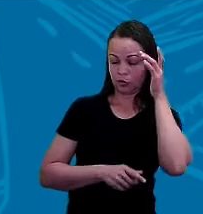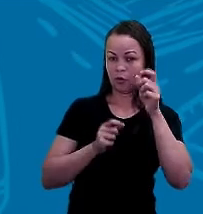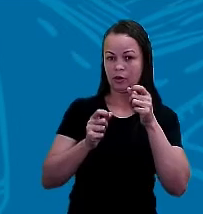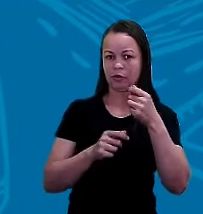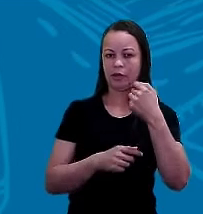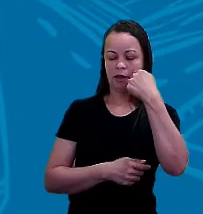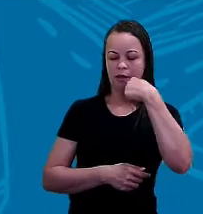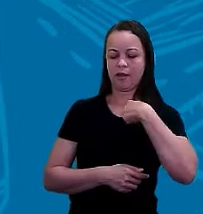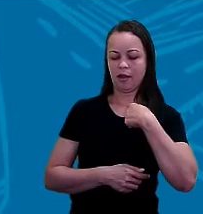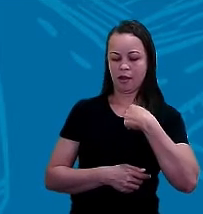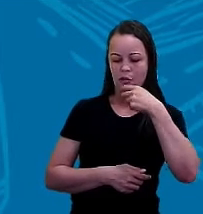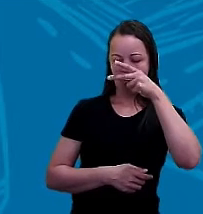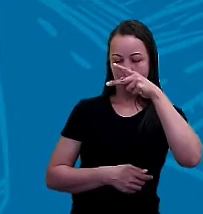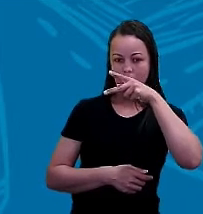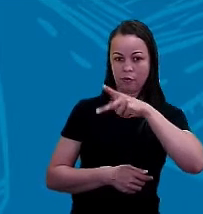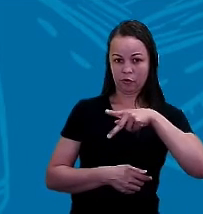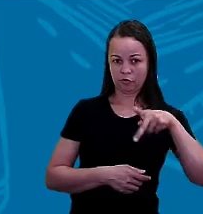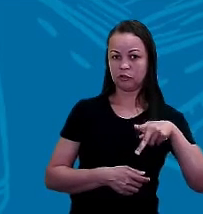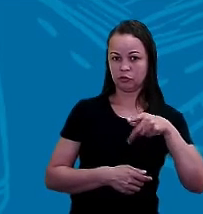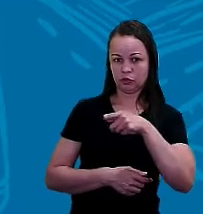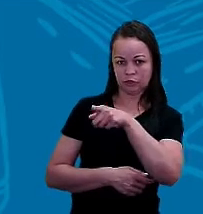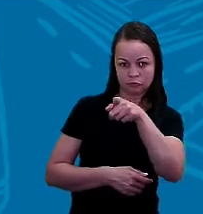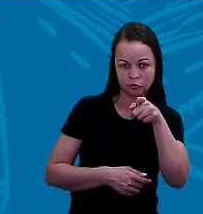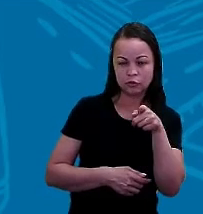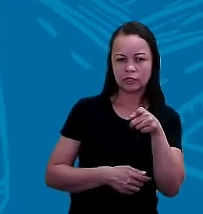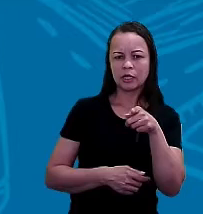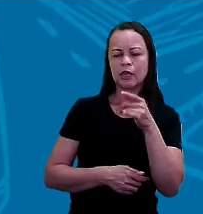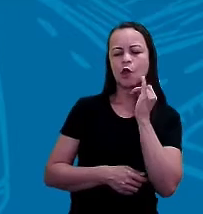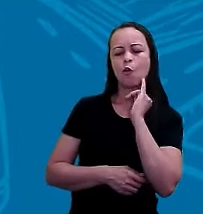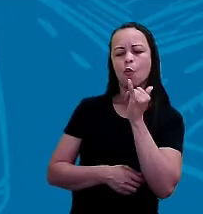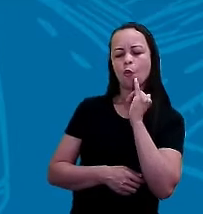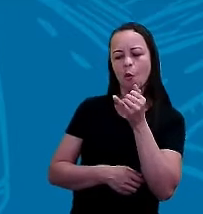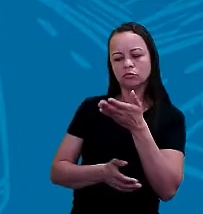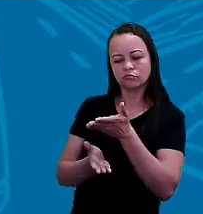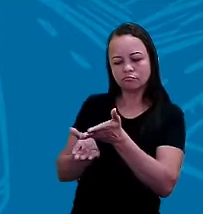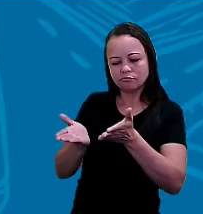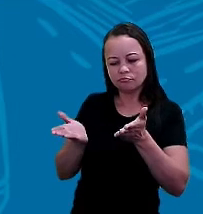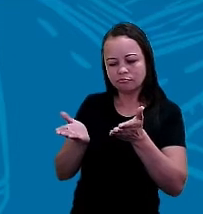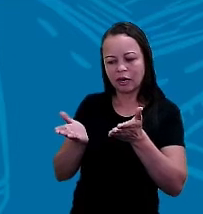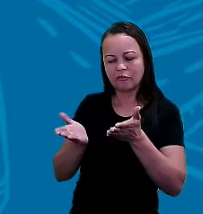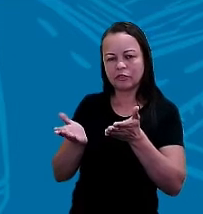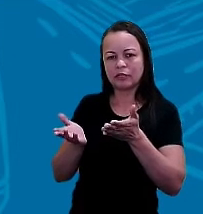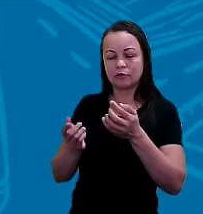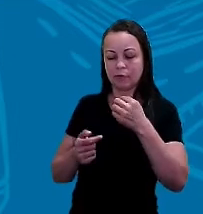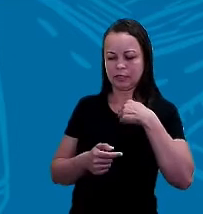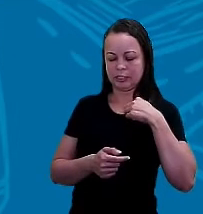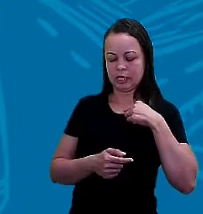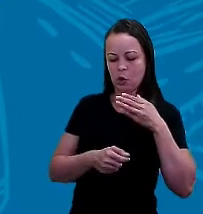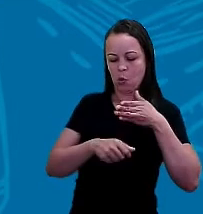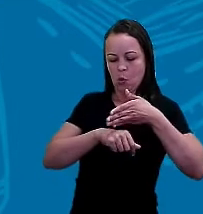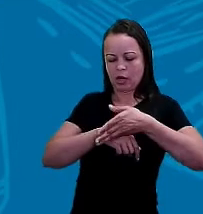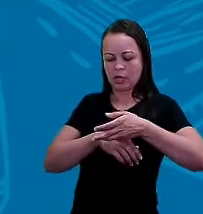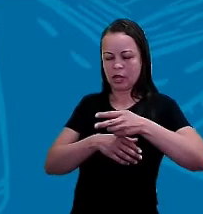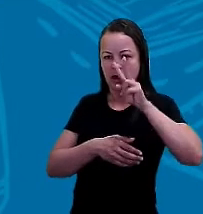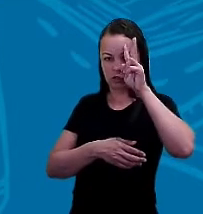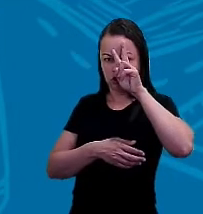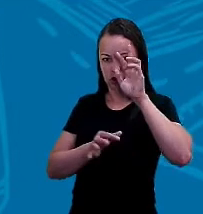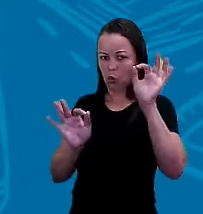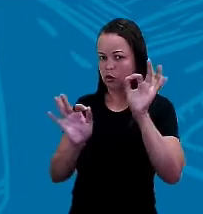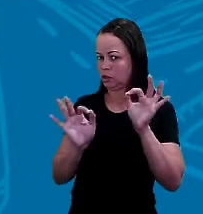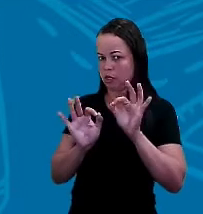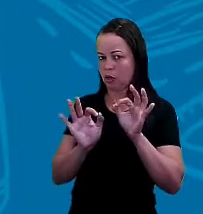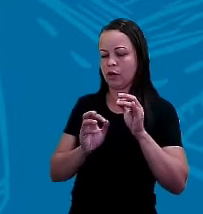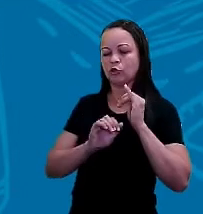aqui de vocês, Jaqueline, eu conto essa história, mas eu não estou na história. Eu só estou contando para